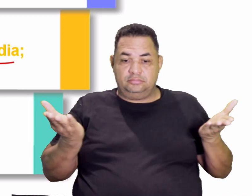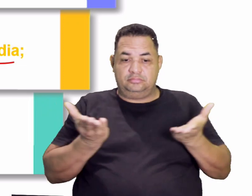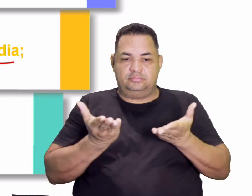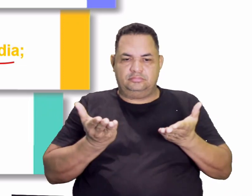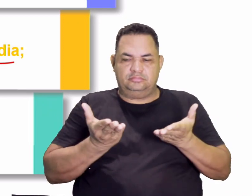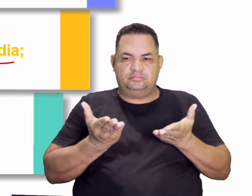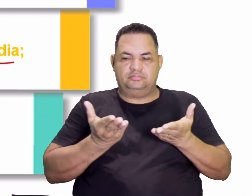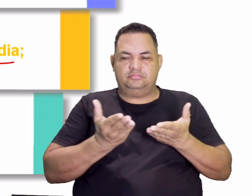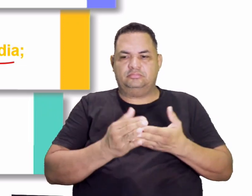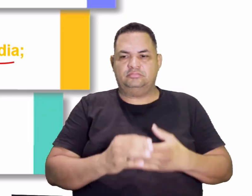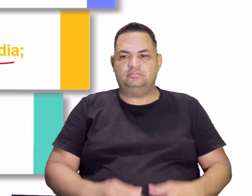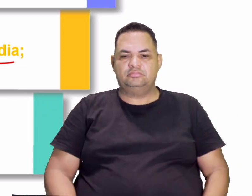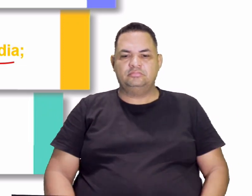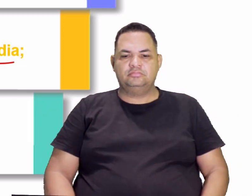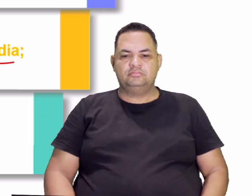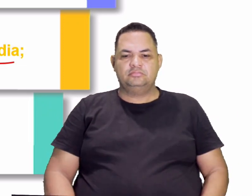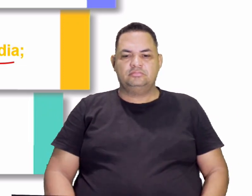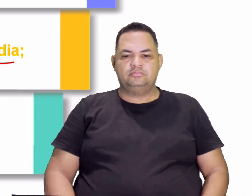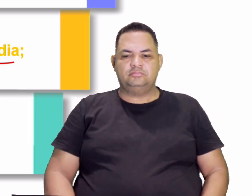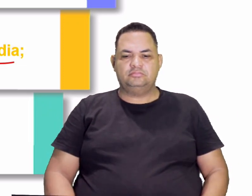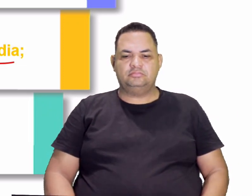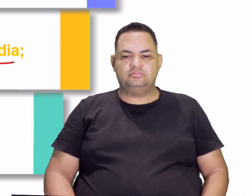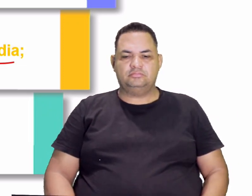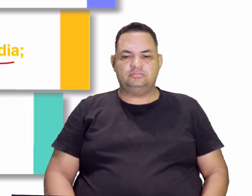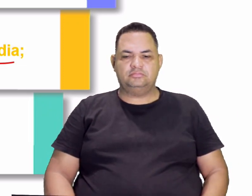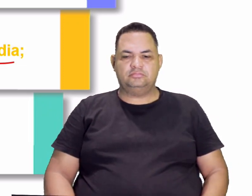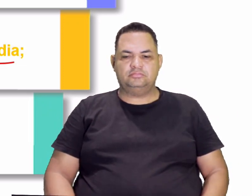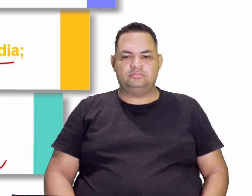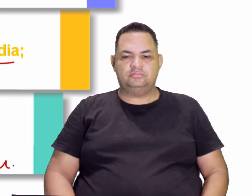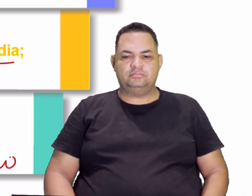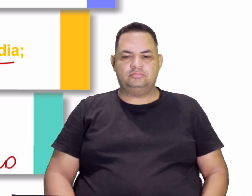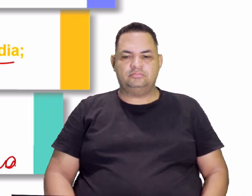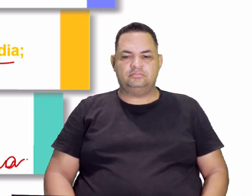né, na atualidade. Um pouco de ciência e tecnologia.